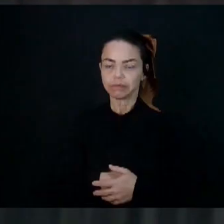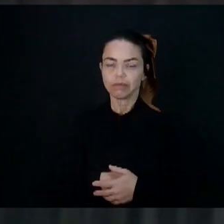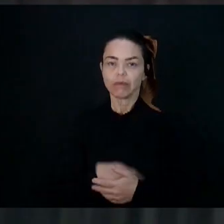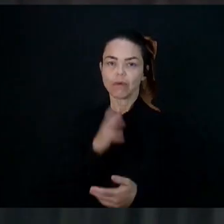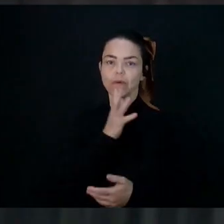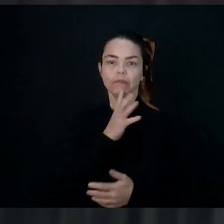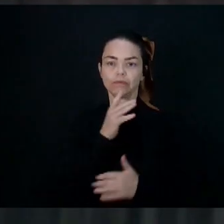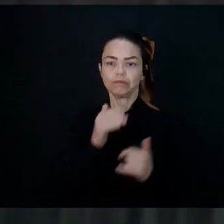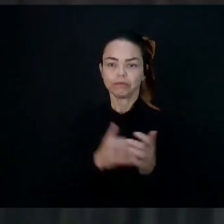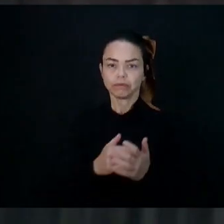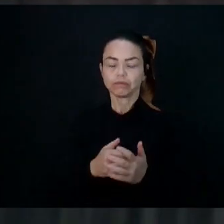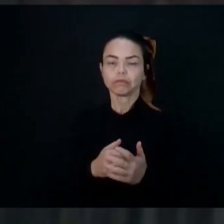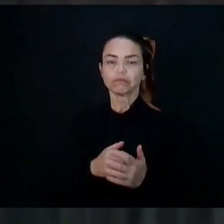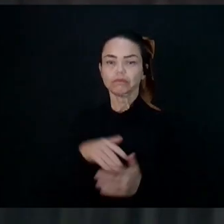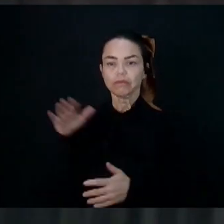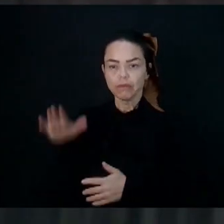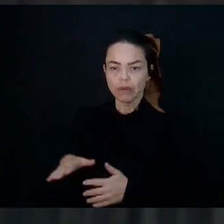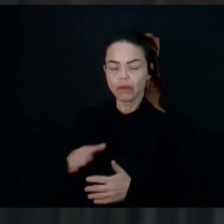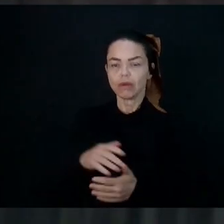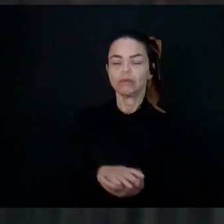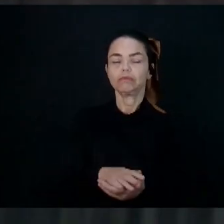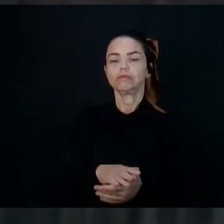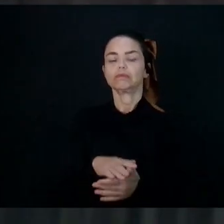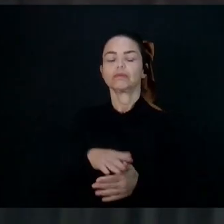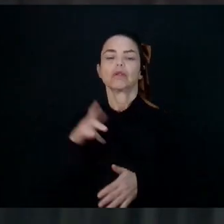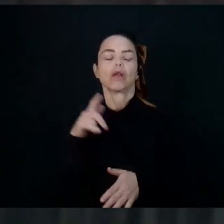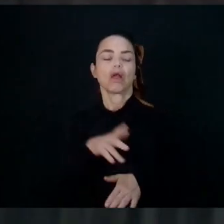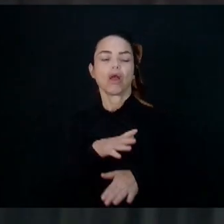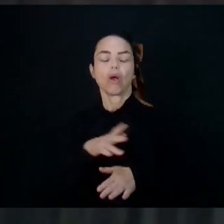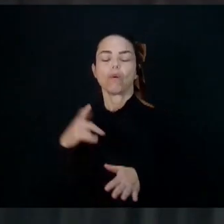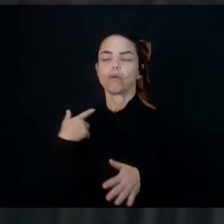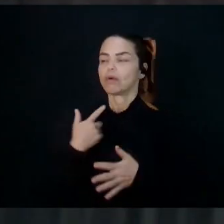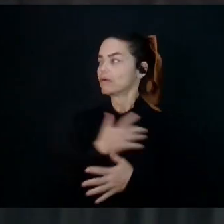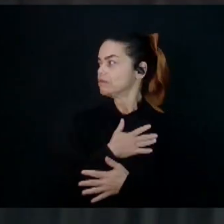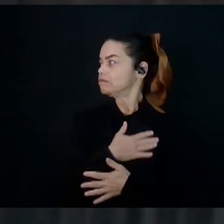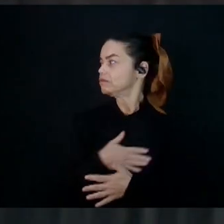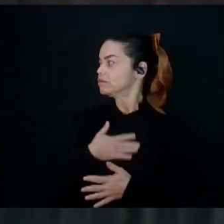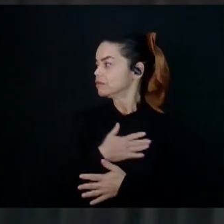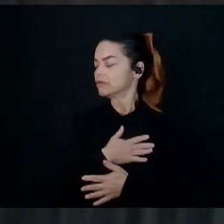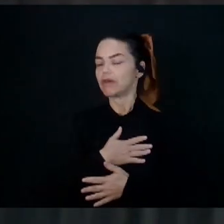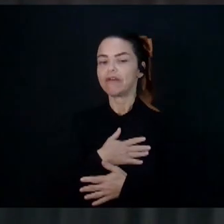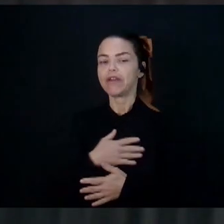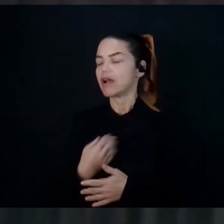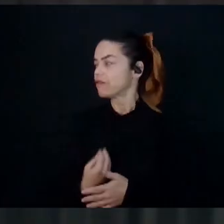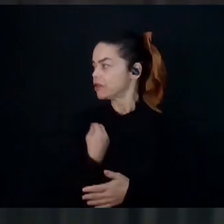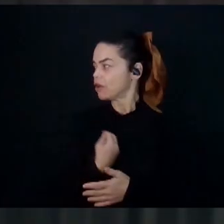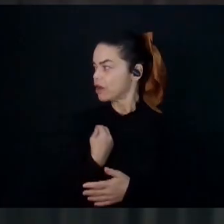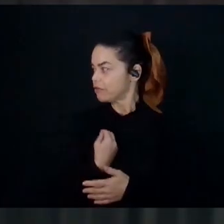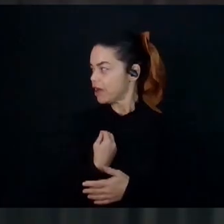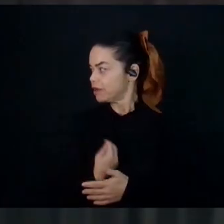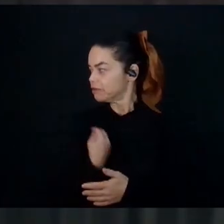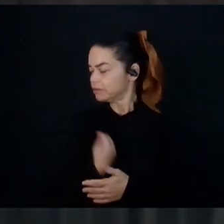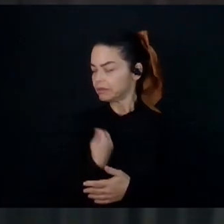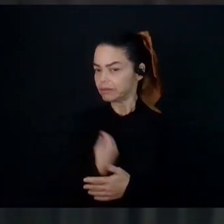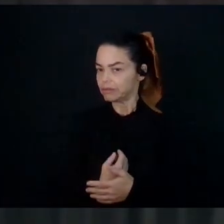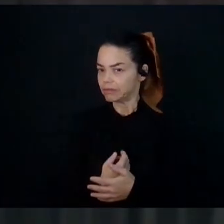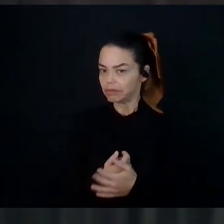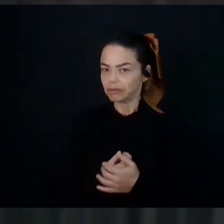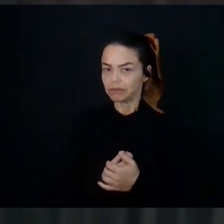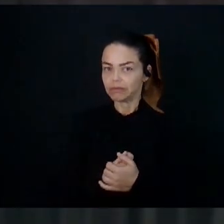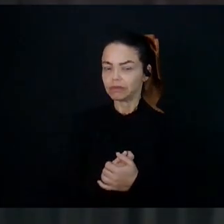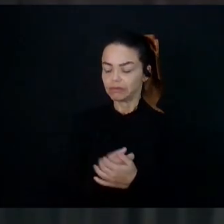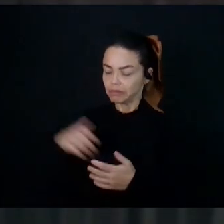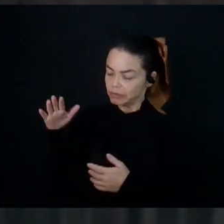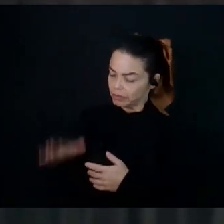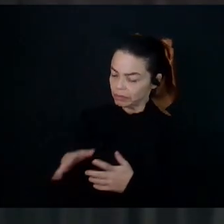a infância é o chão que a gente pisa. Então você está trilhando aí, está construindo sua história sobre a sua infância,